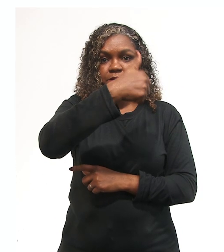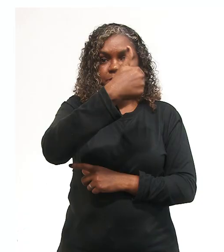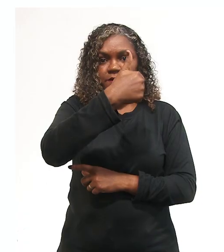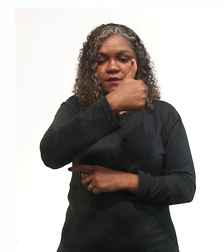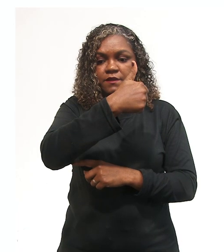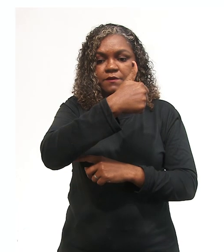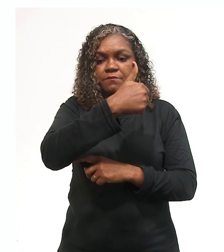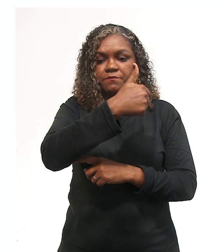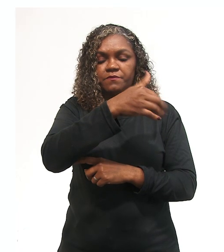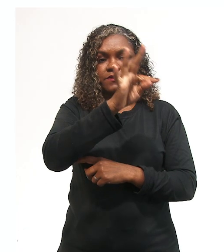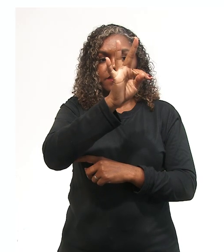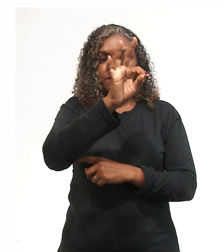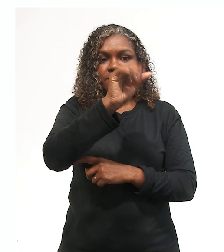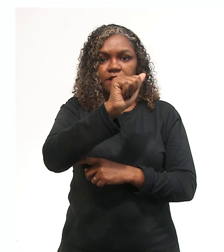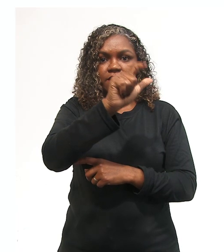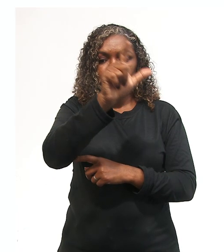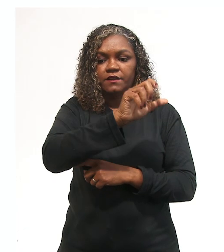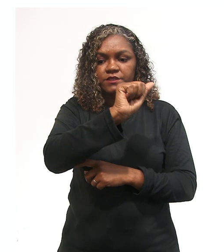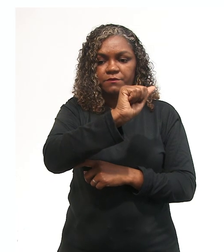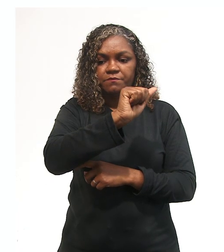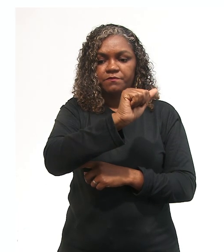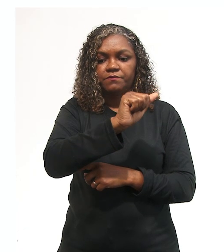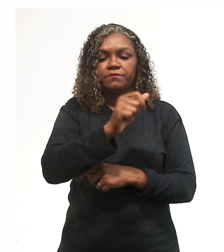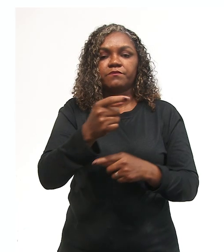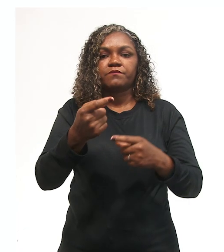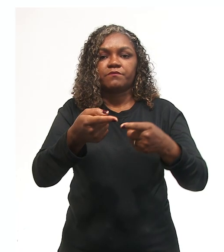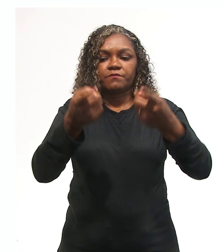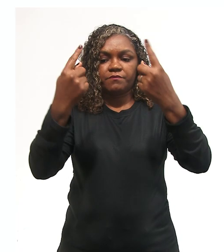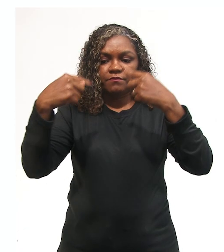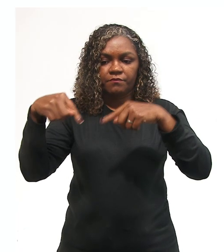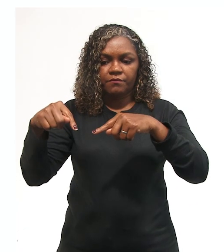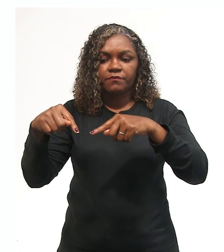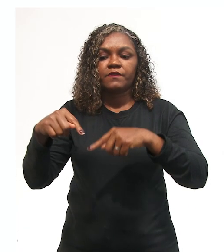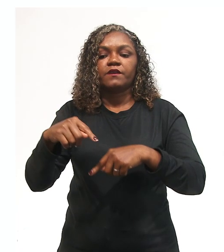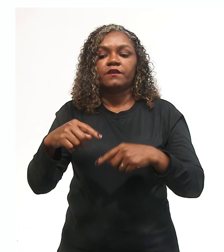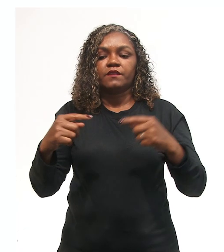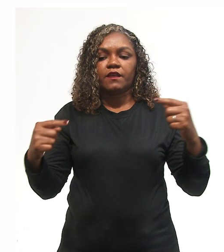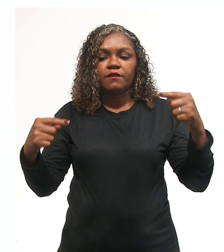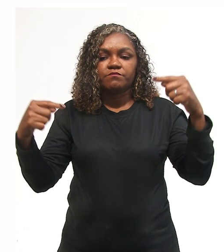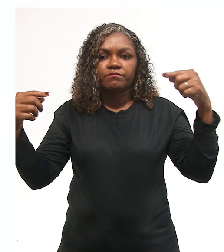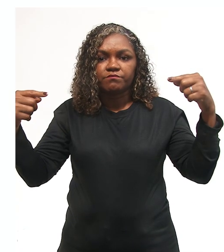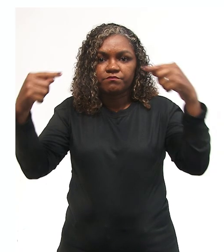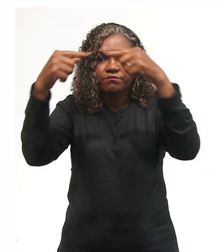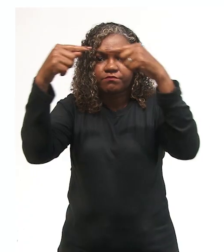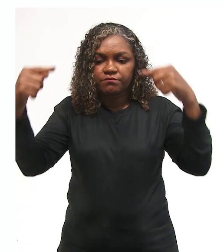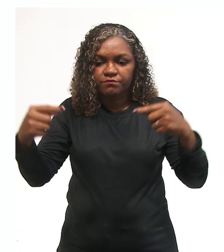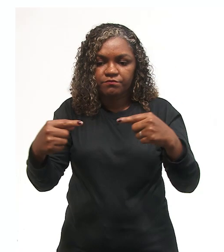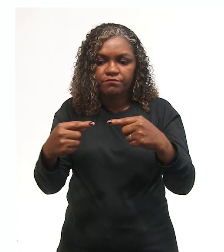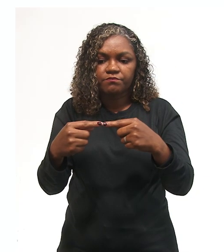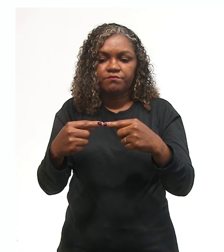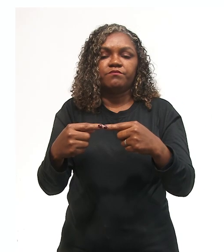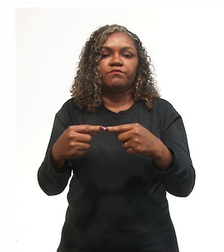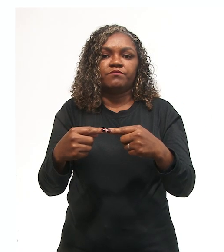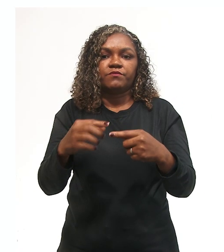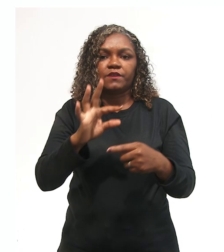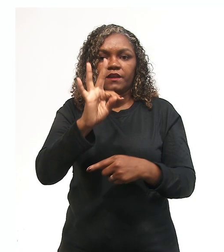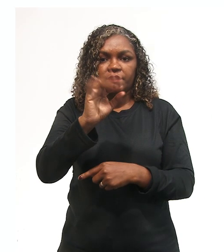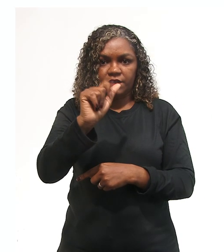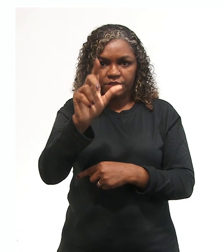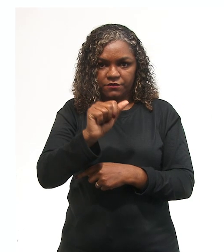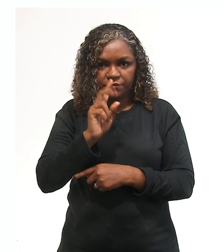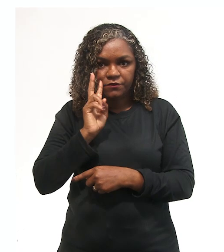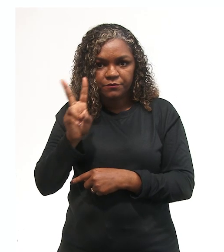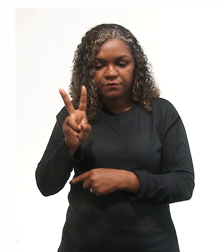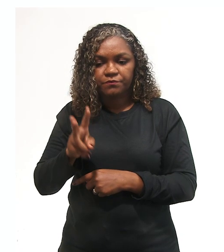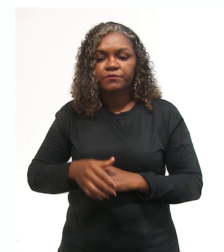primeiro prazo, e a segunda taxa, que está ligada ao segundo prazo. E essas taxas, a primeira e a segunda taxa, seguem